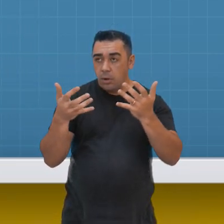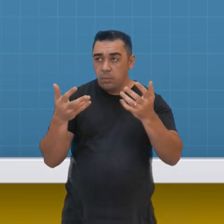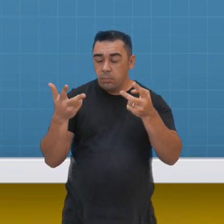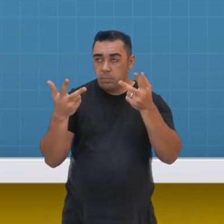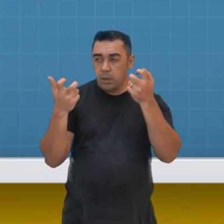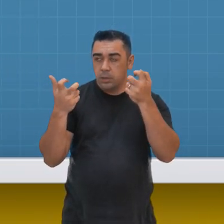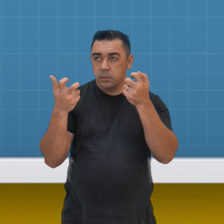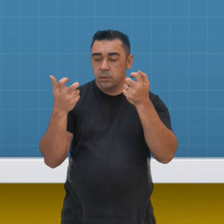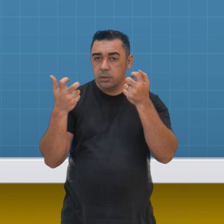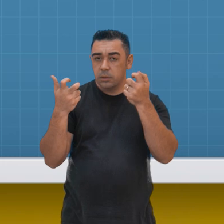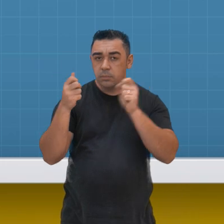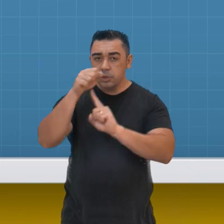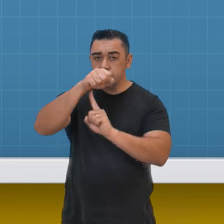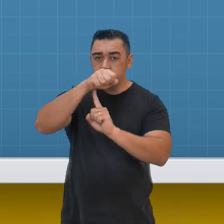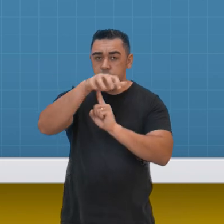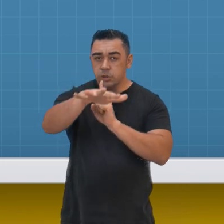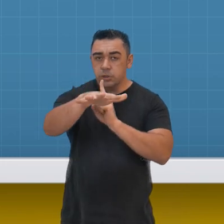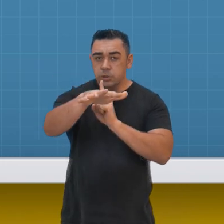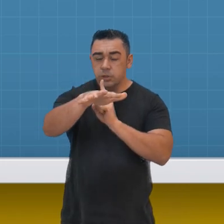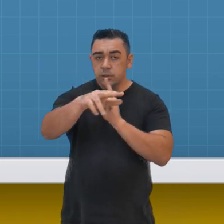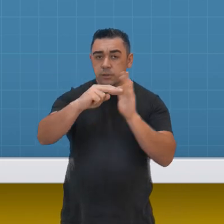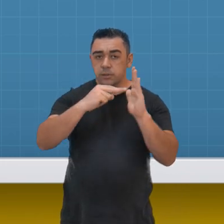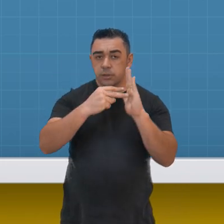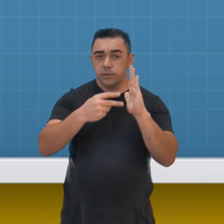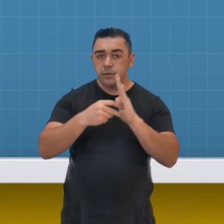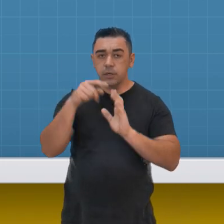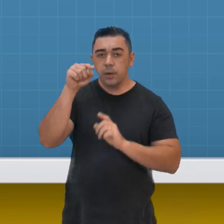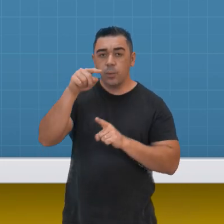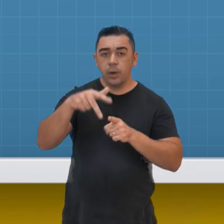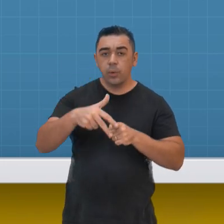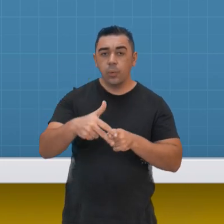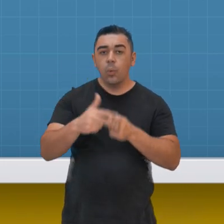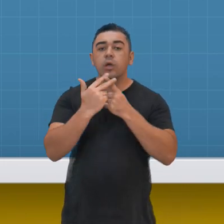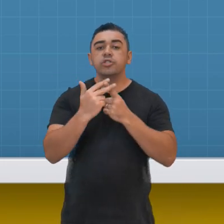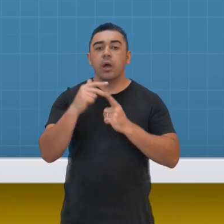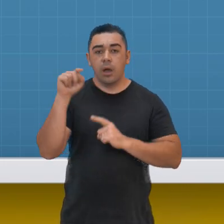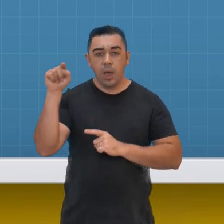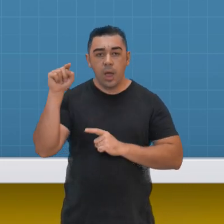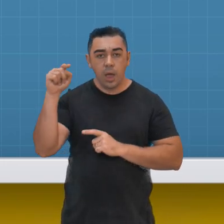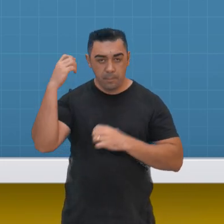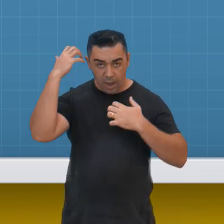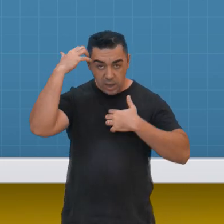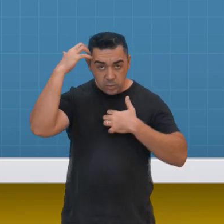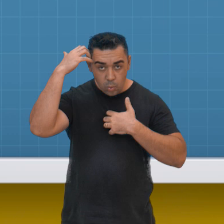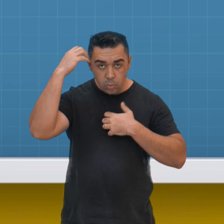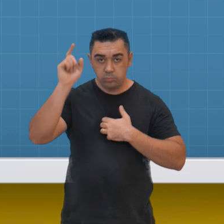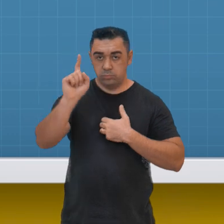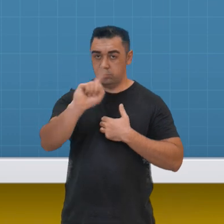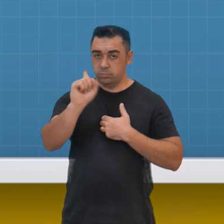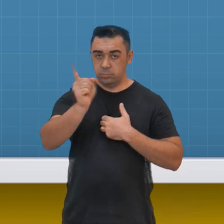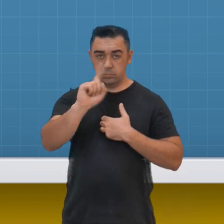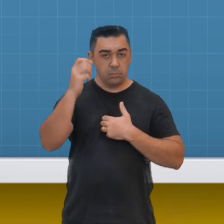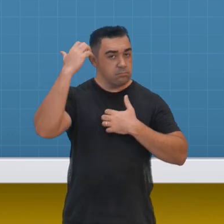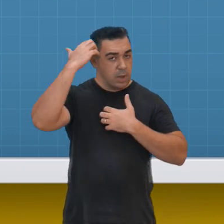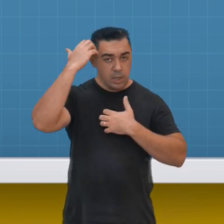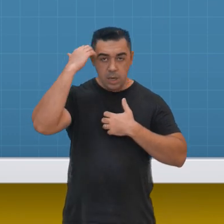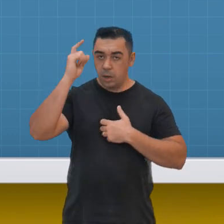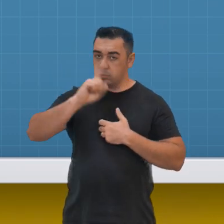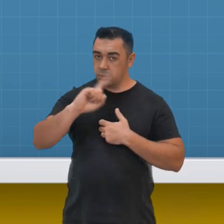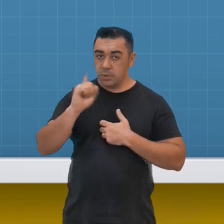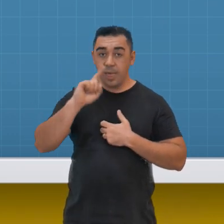quando nós usamos o provérbio, não é para corrigir o comportamento do macaco, para corrigir